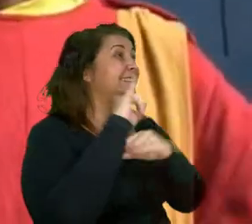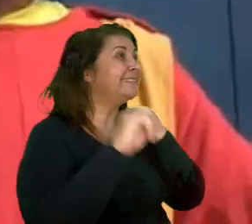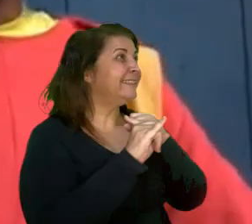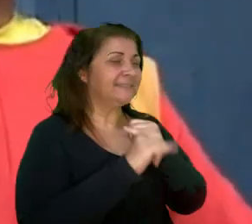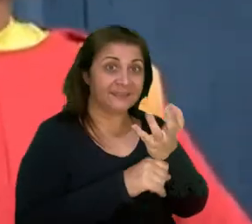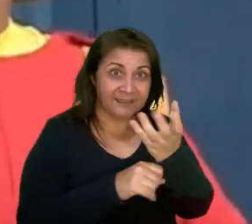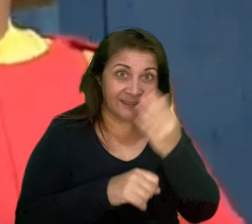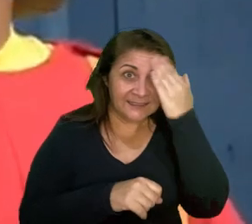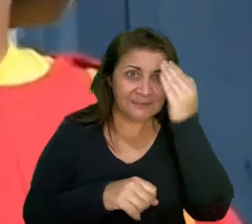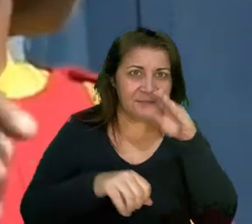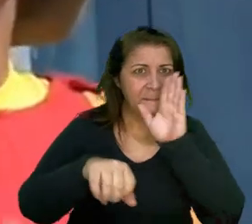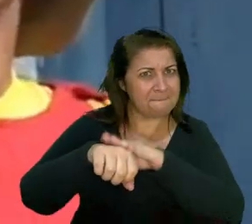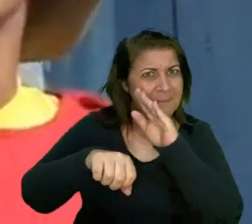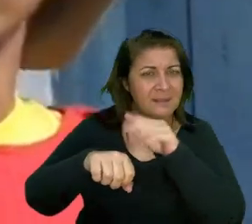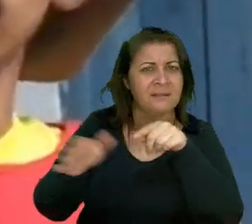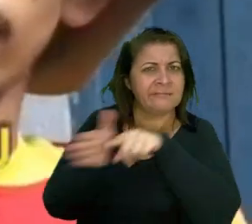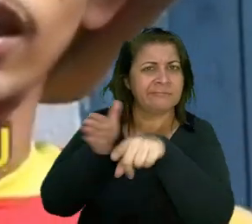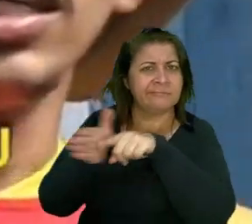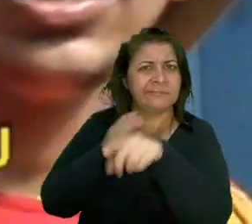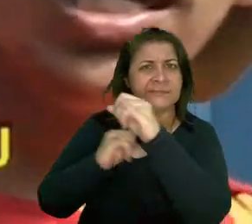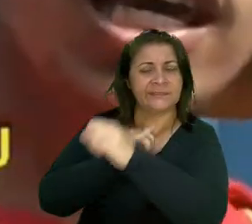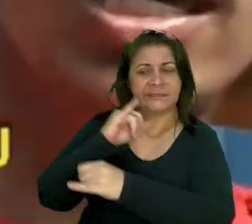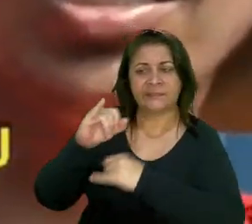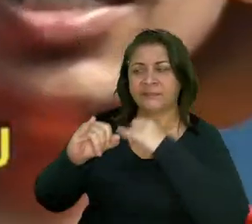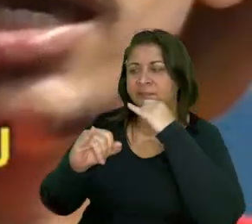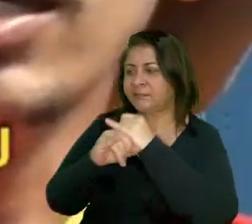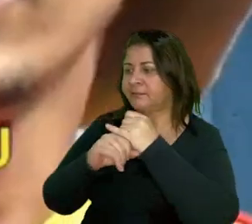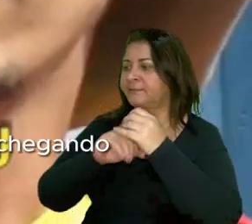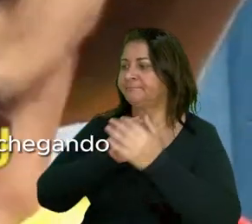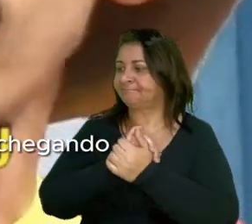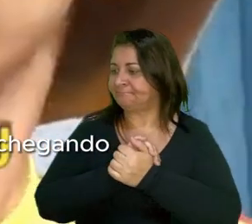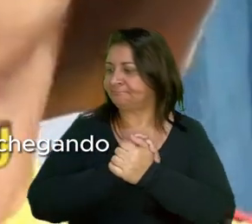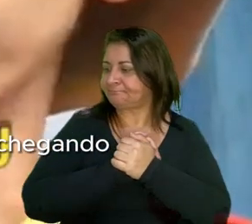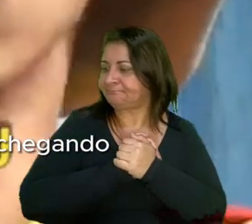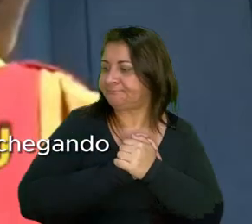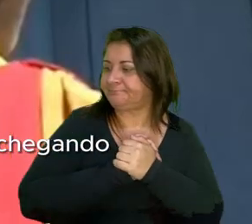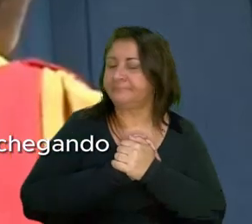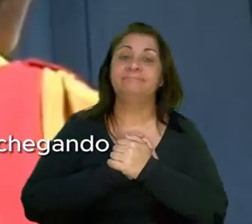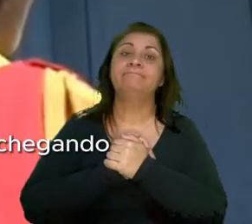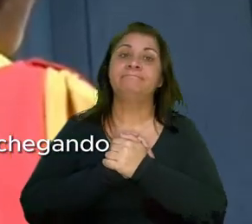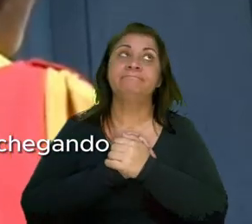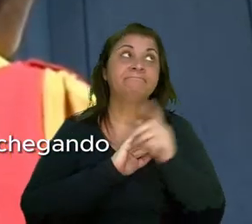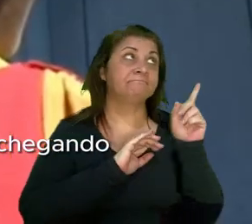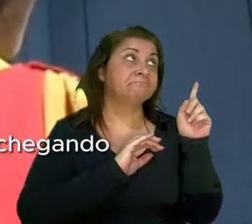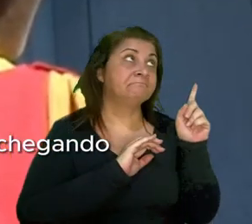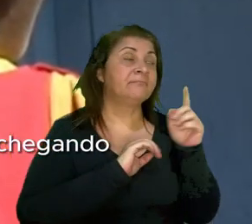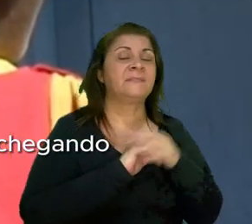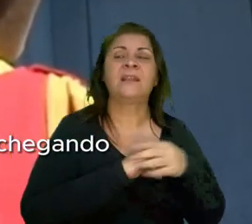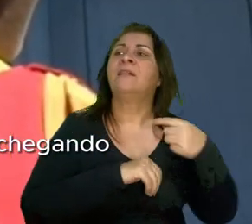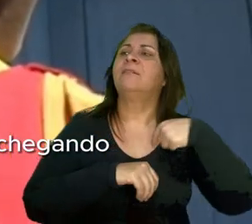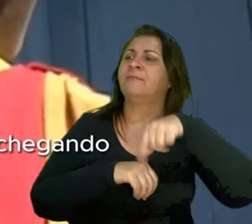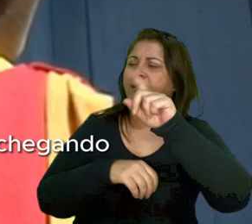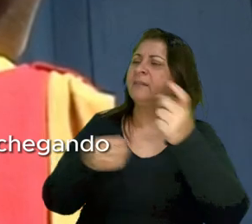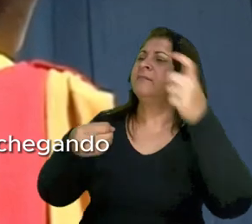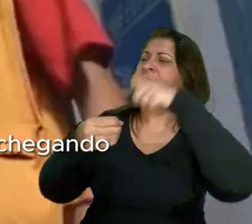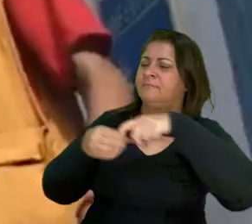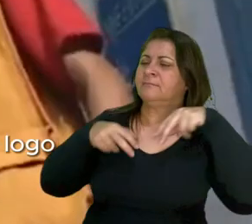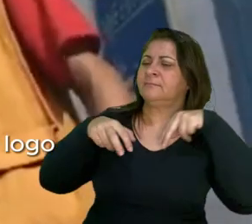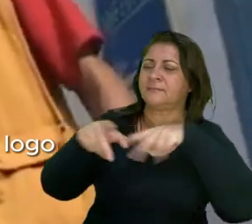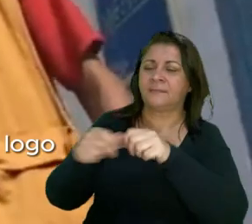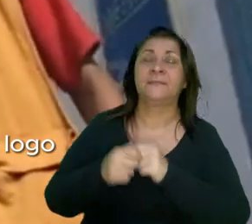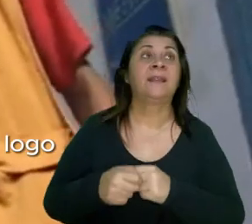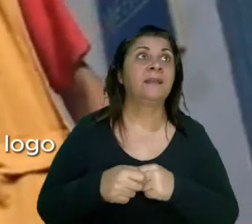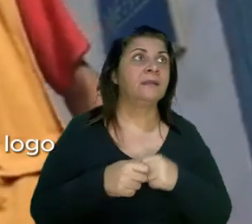Quiser saber mais, digite na internet. Nhe em gato. Então se volta a andar que nós está chegando.